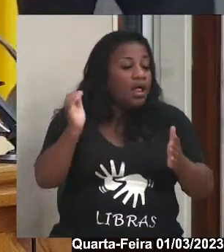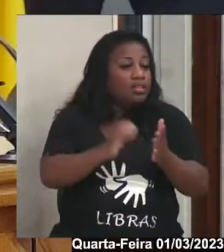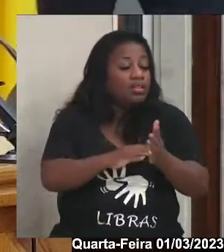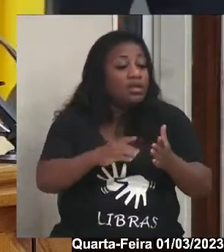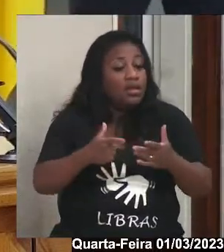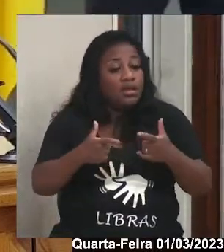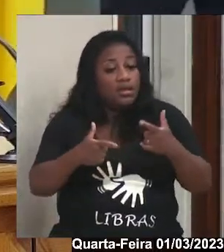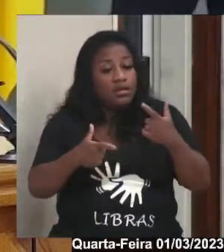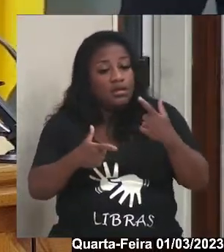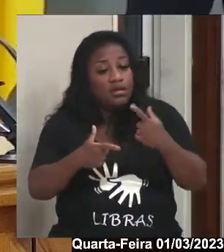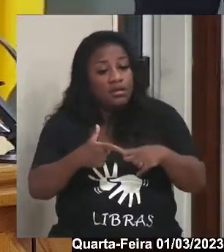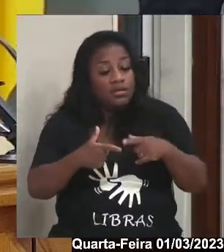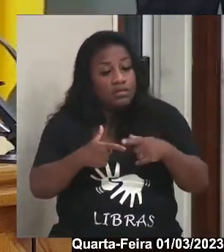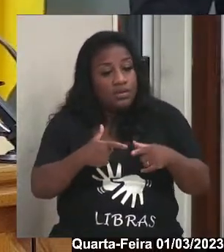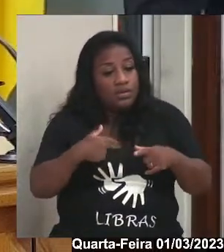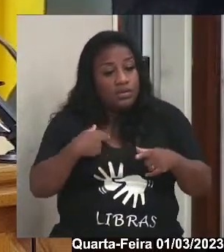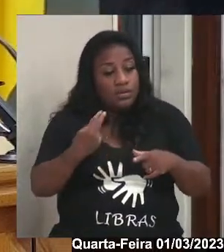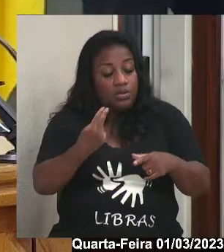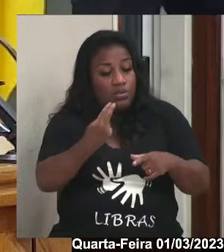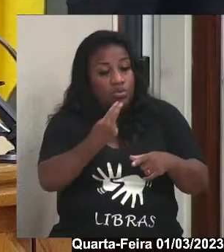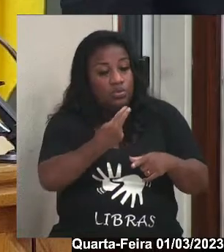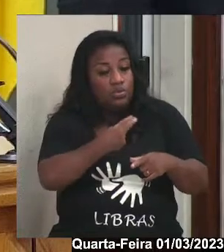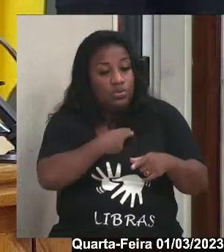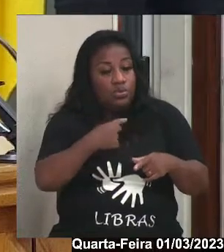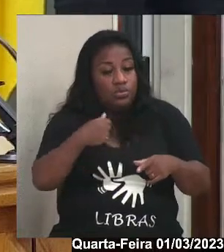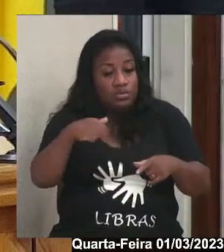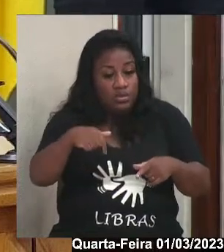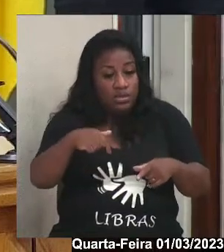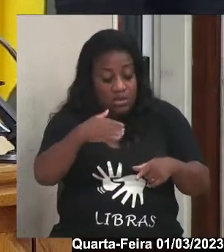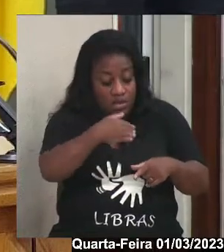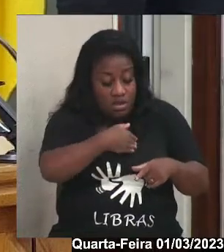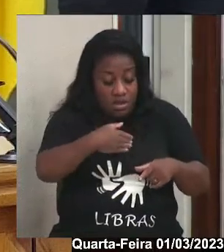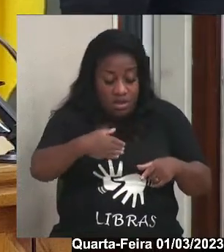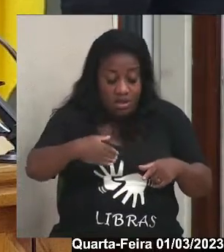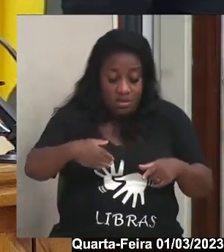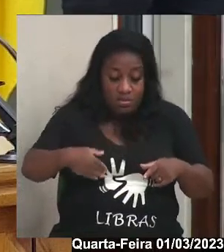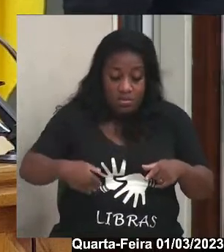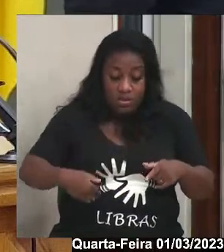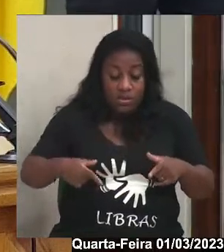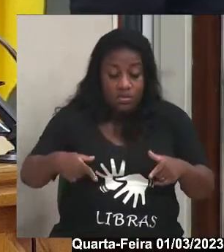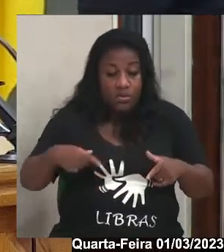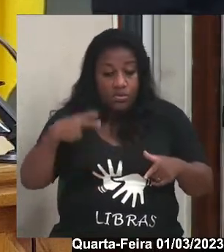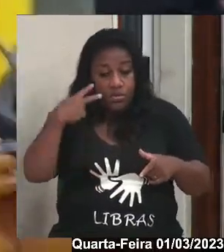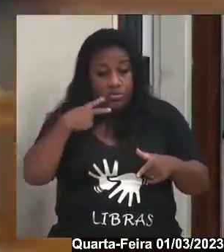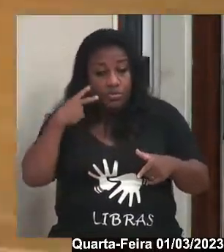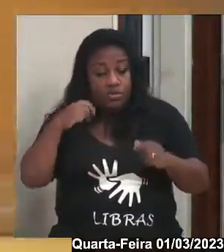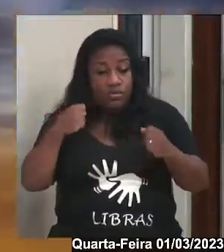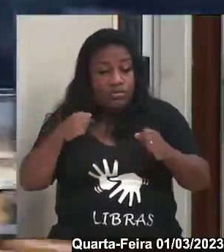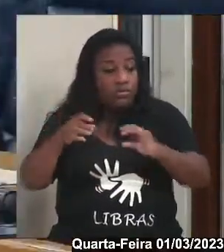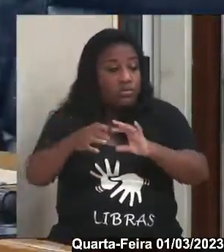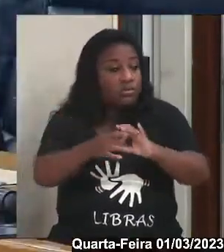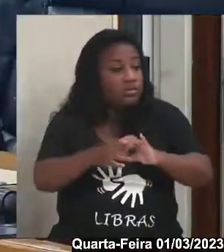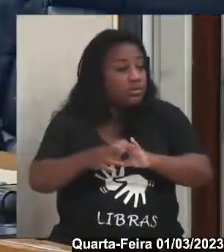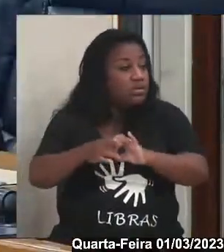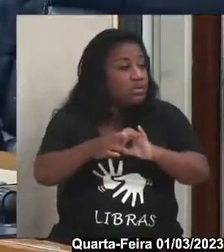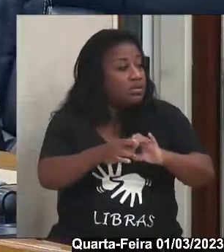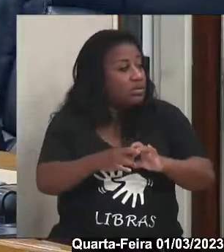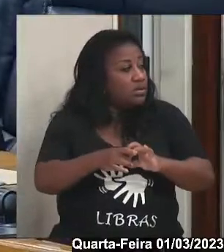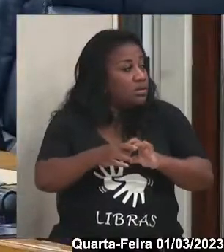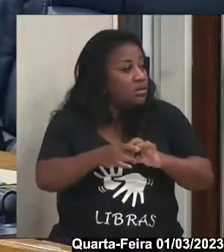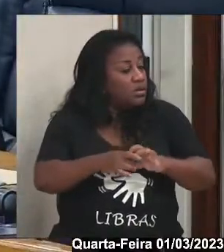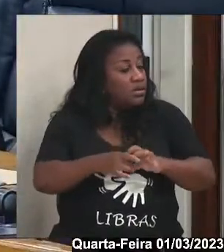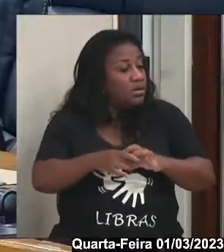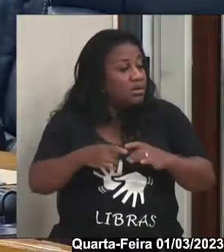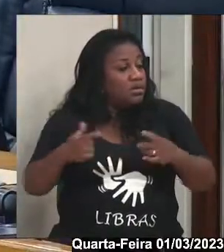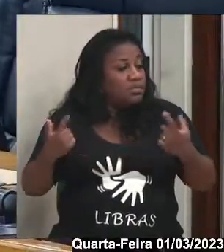Até porque, Bobileu, nós aqui somos governo. Né? Somos governo. Quando fôssemos oposição, a